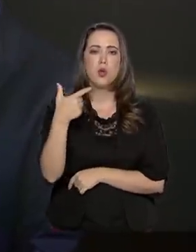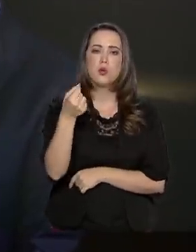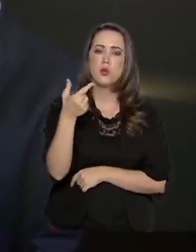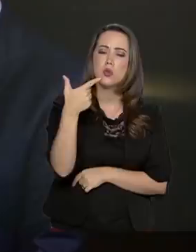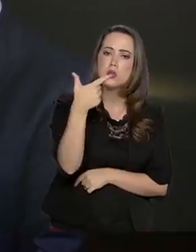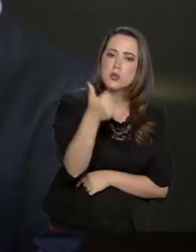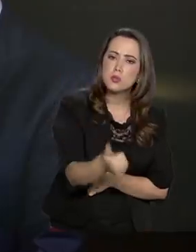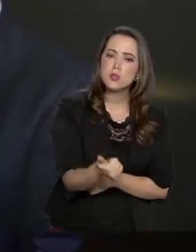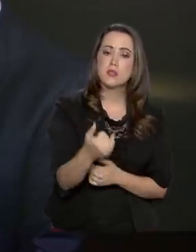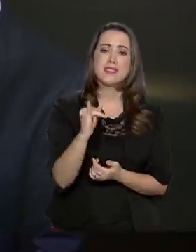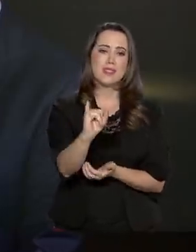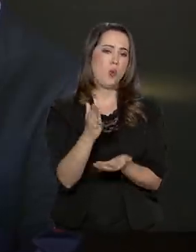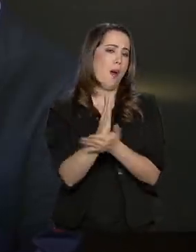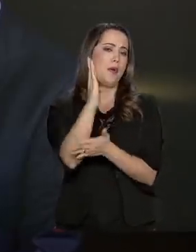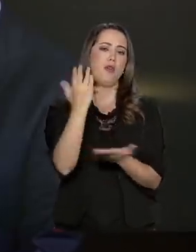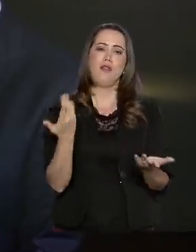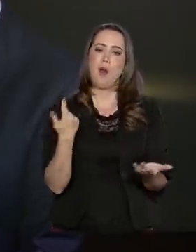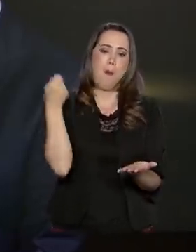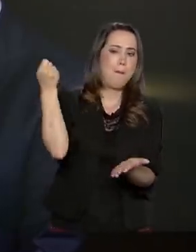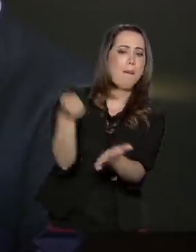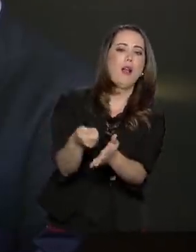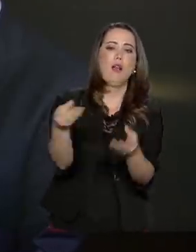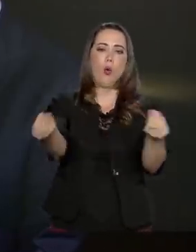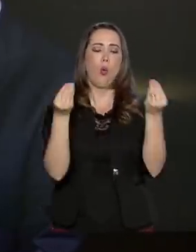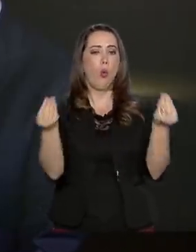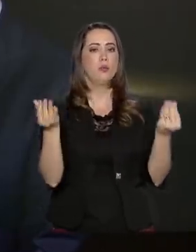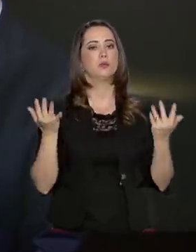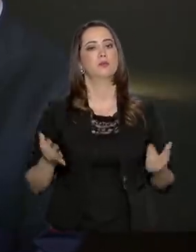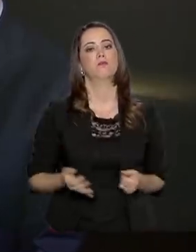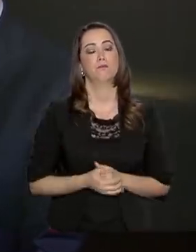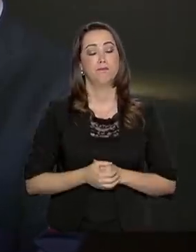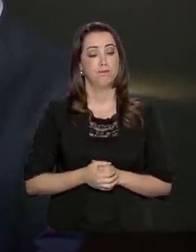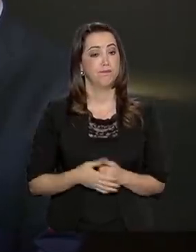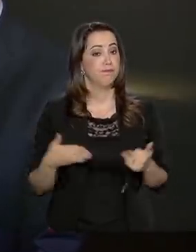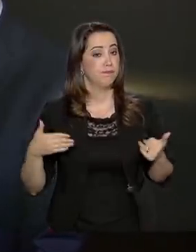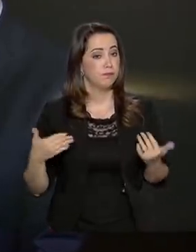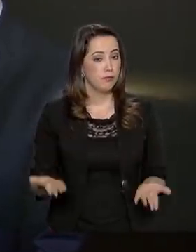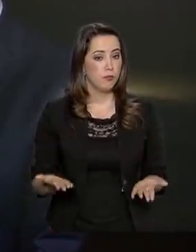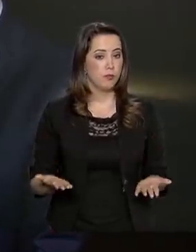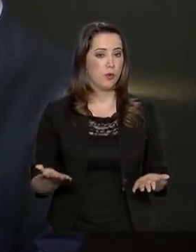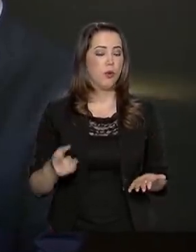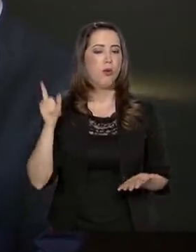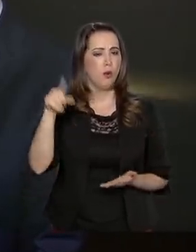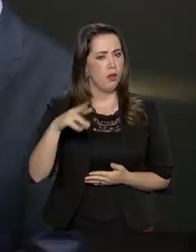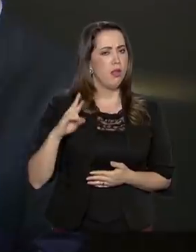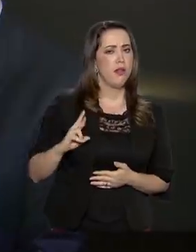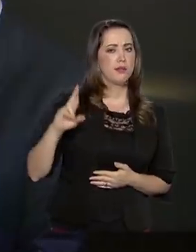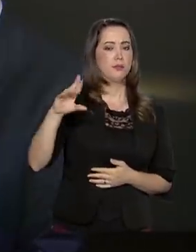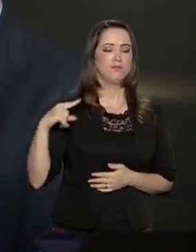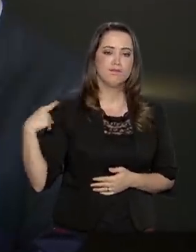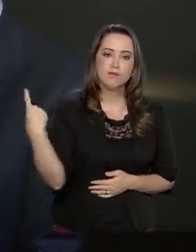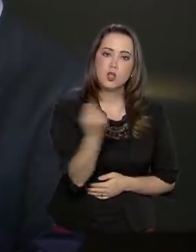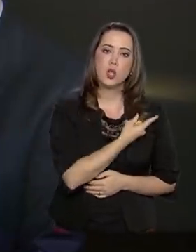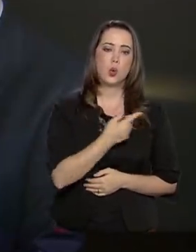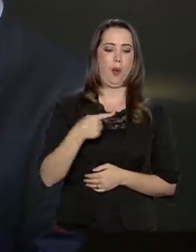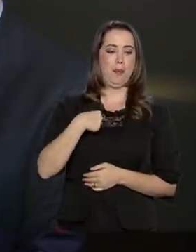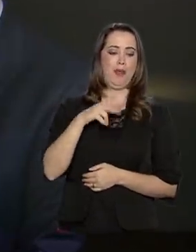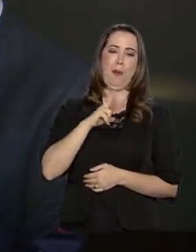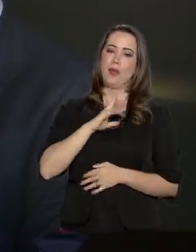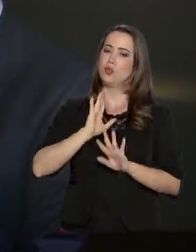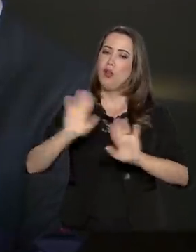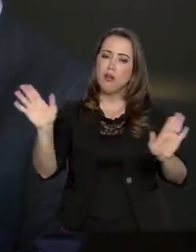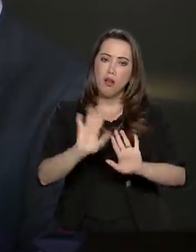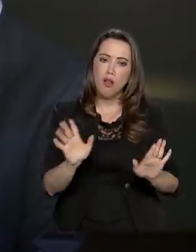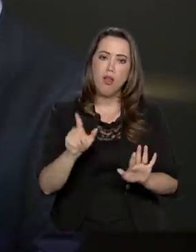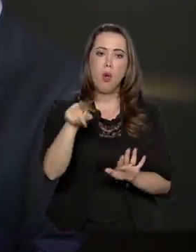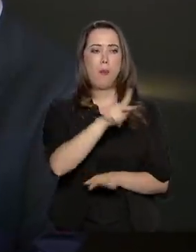gente não aprovar isso daí, a gente não tem capacidade de pagar mais. E é a responsabilidade de todos, né? Não é minha apenas,